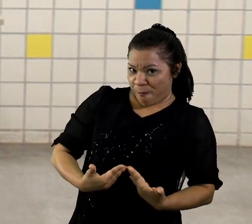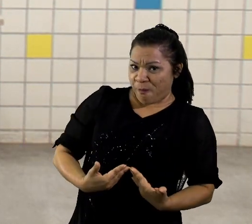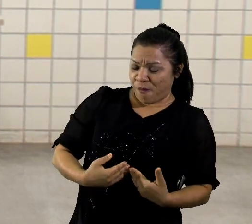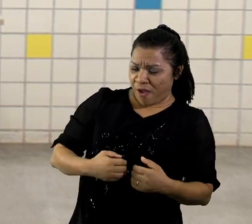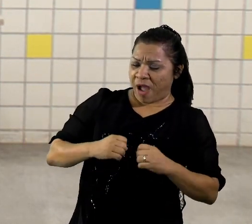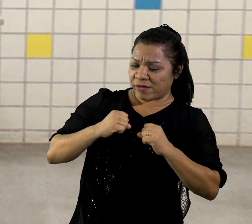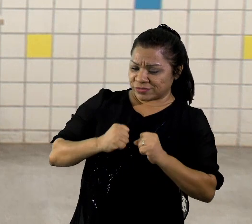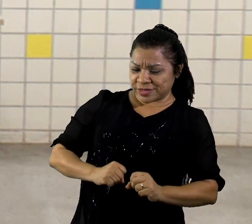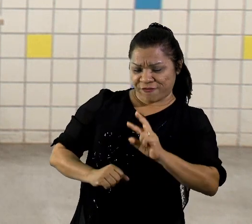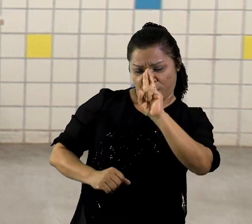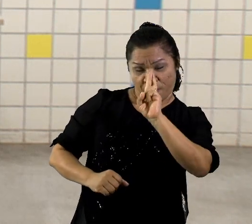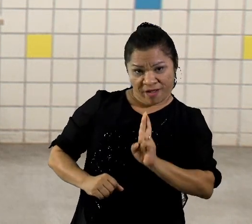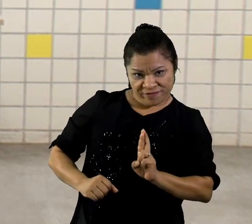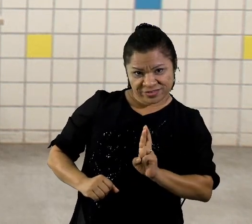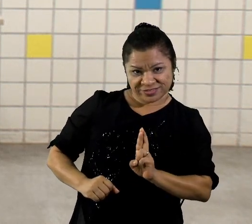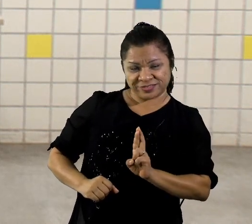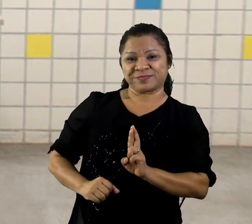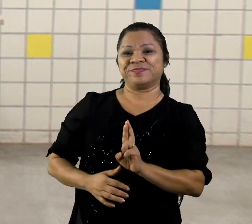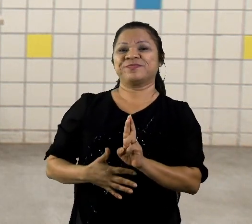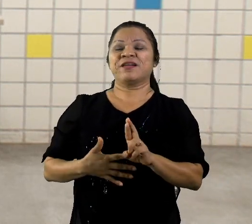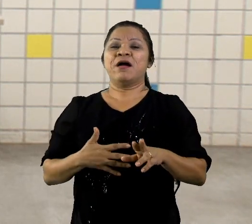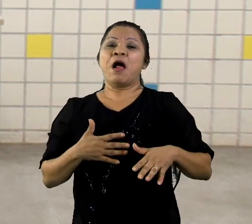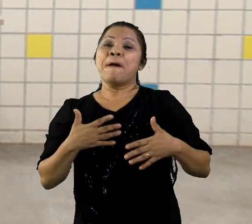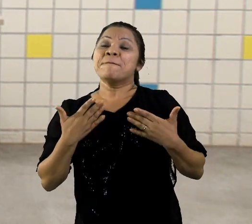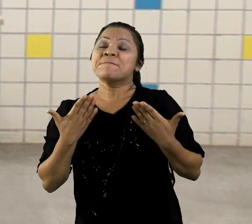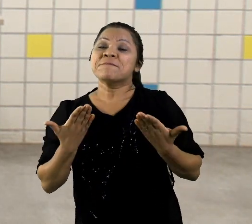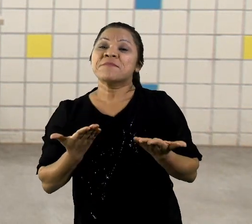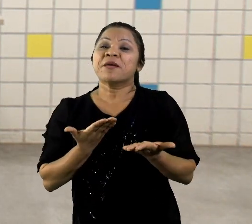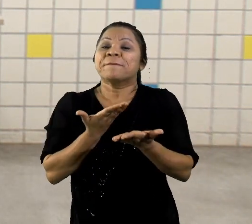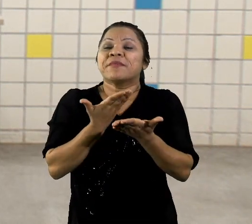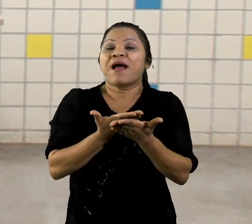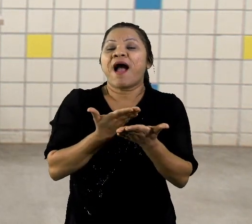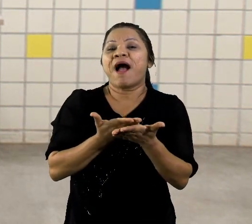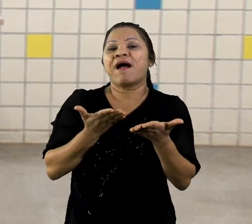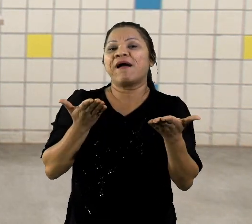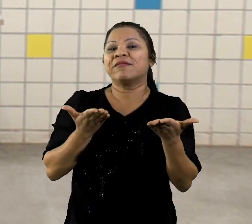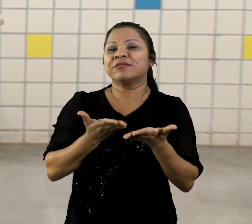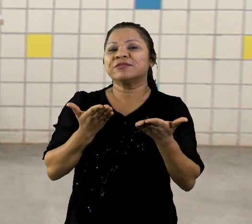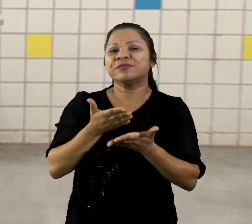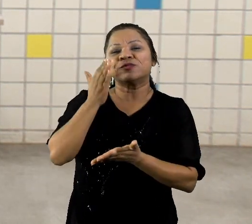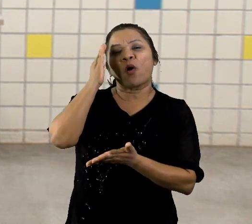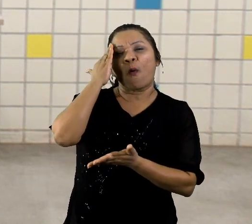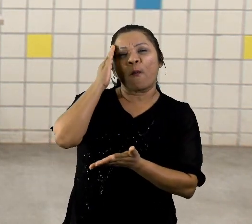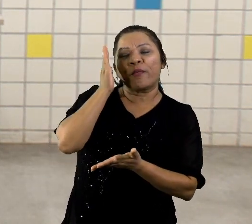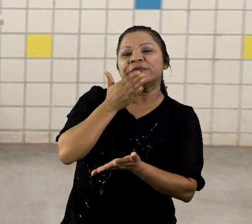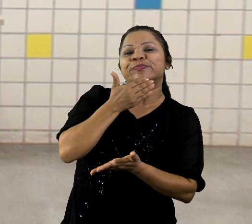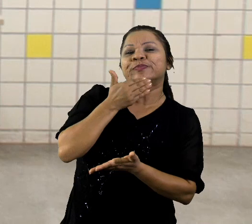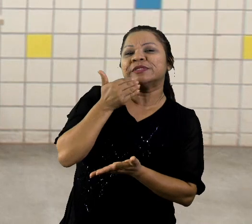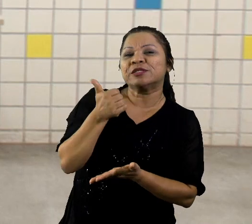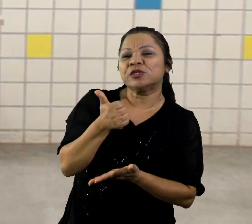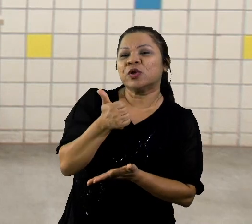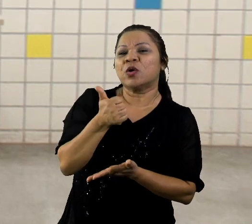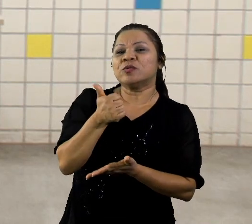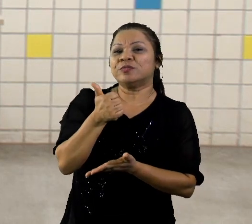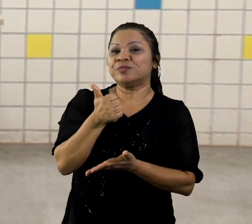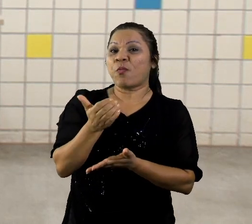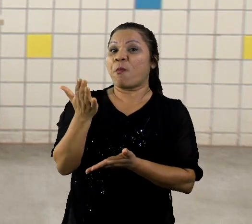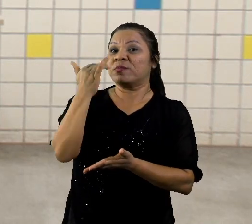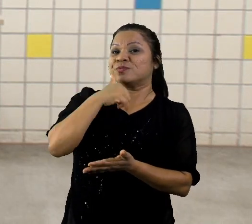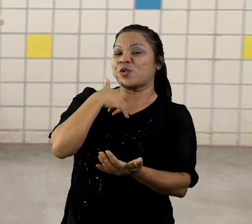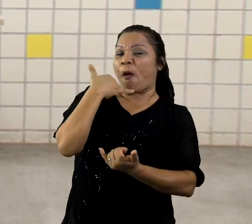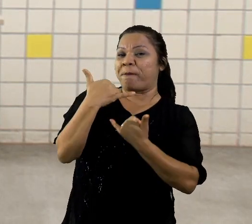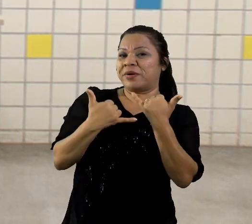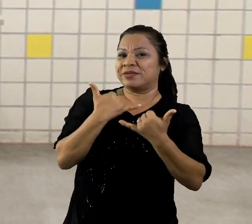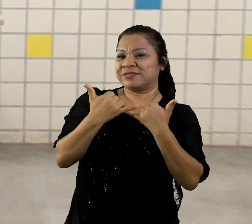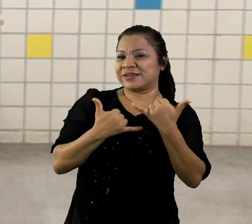ponto de referência. Mas para a nossa aula de hoje, para você entender melhor sobre isso, eu trouxe uma brincadeira bem